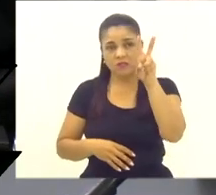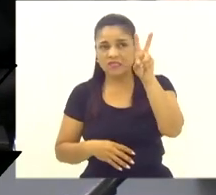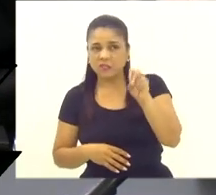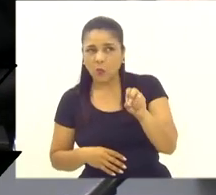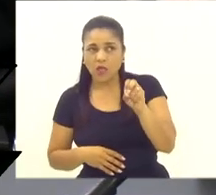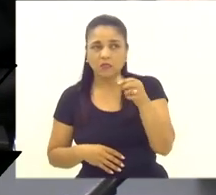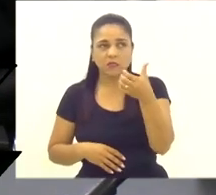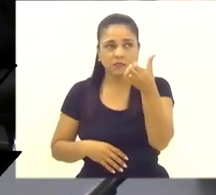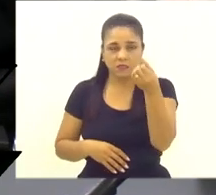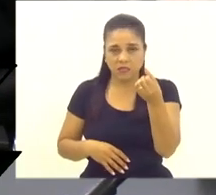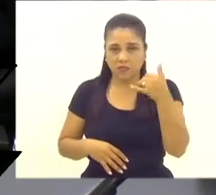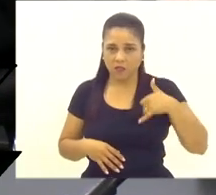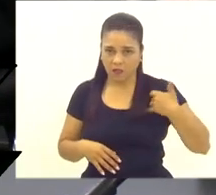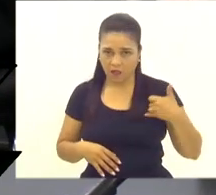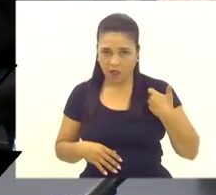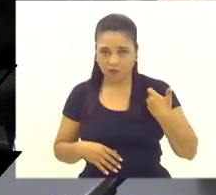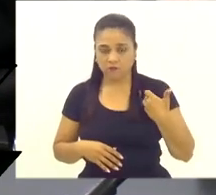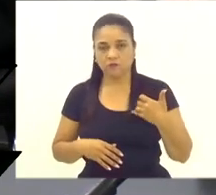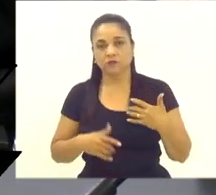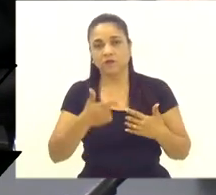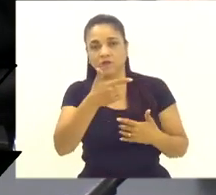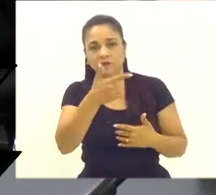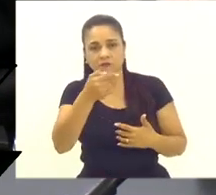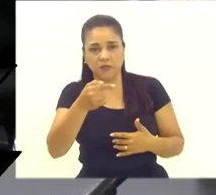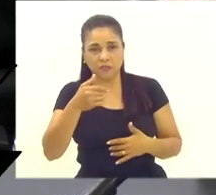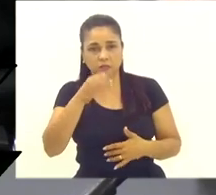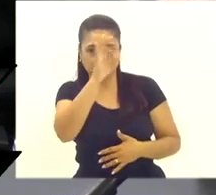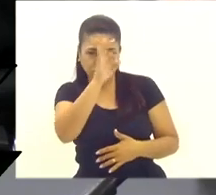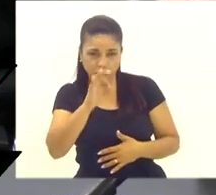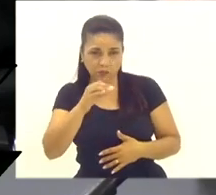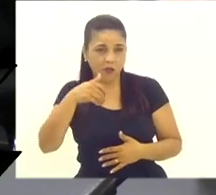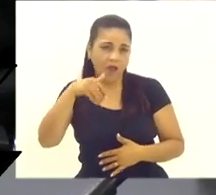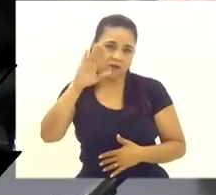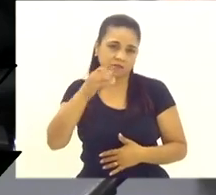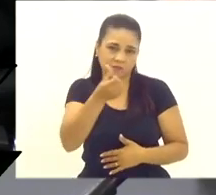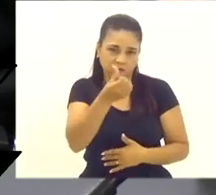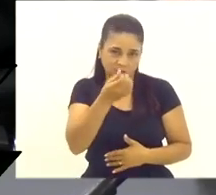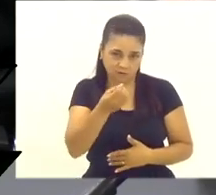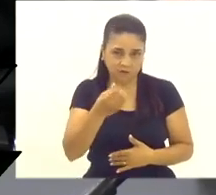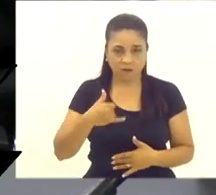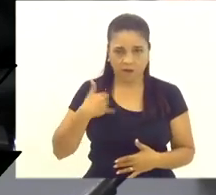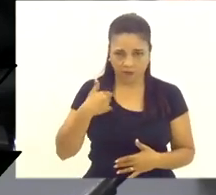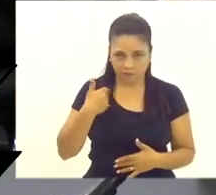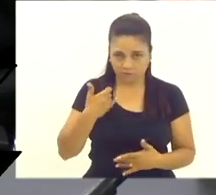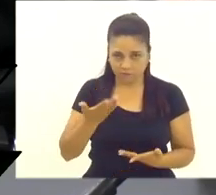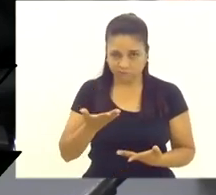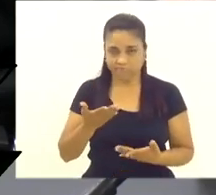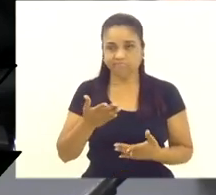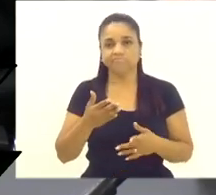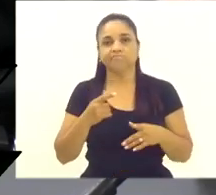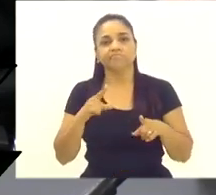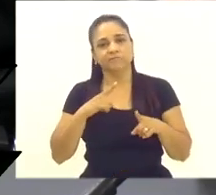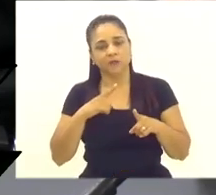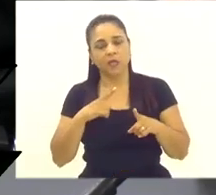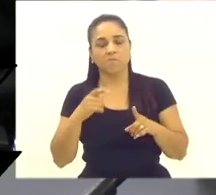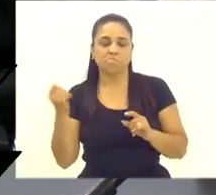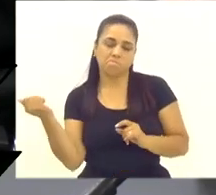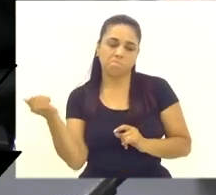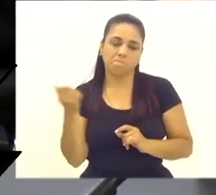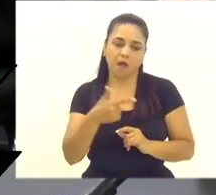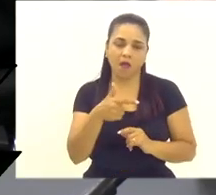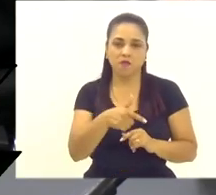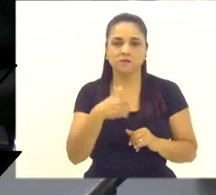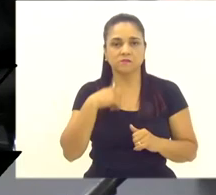27% acima de 60 anos então você tem também aí um ataque maior